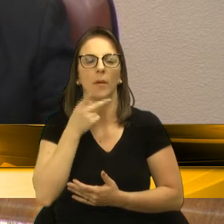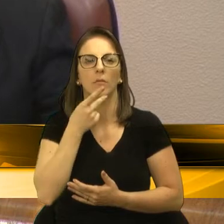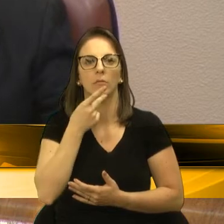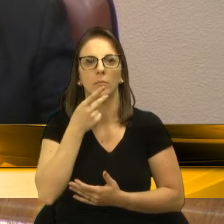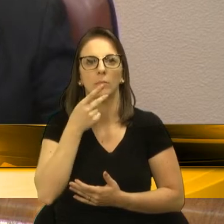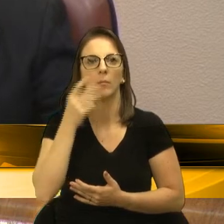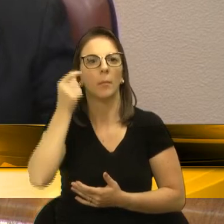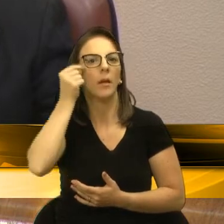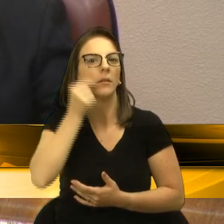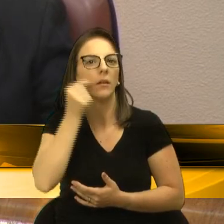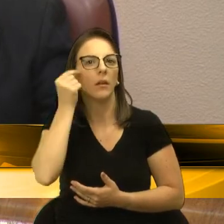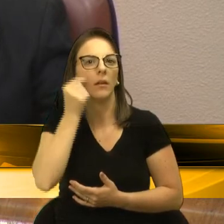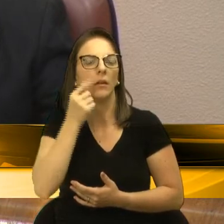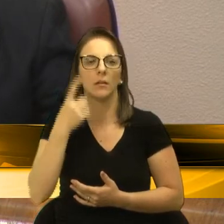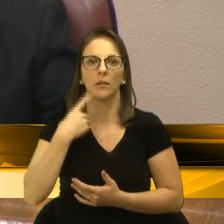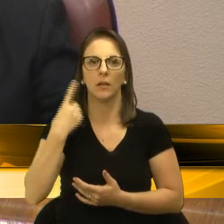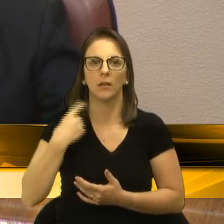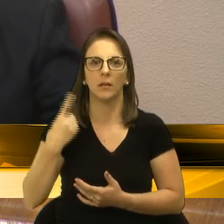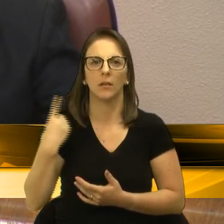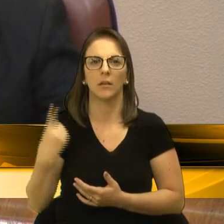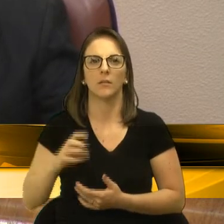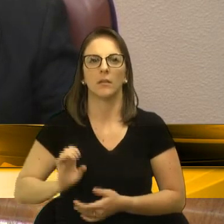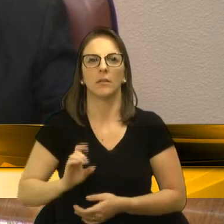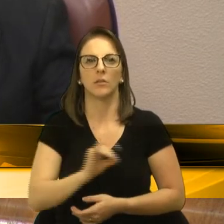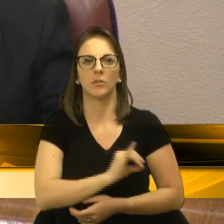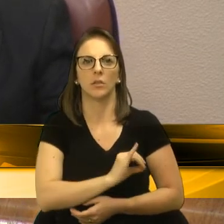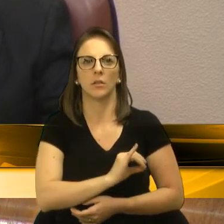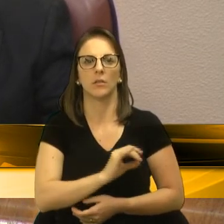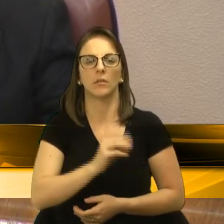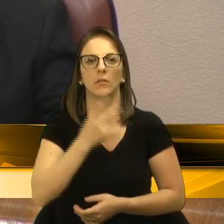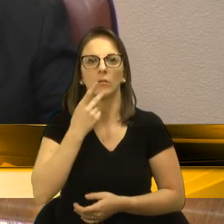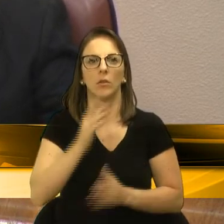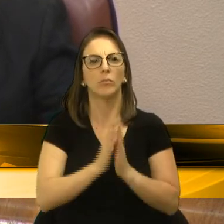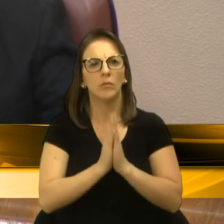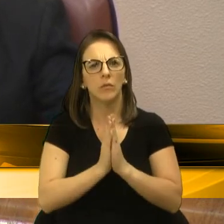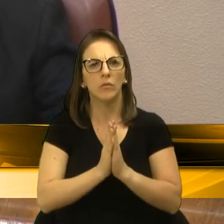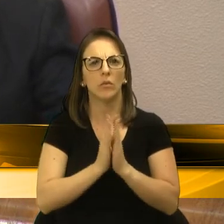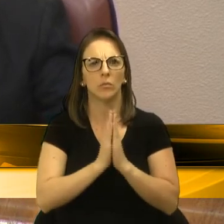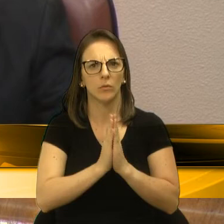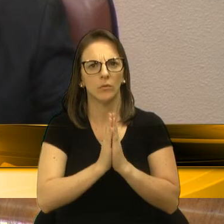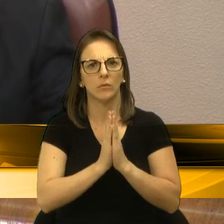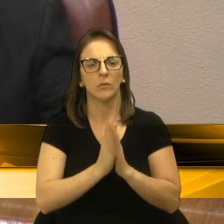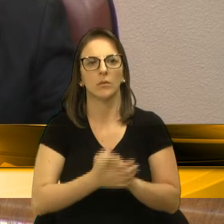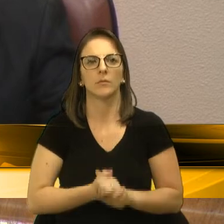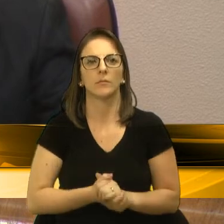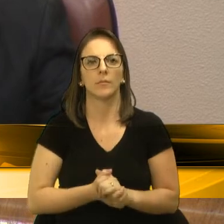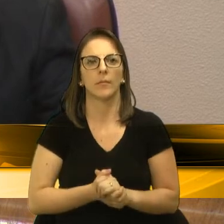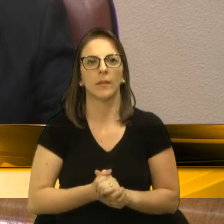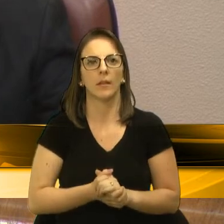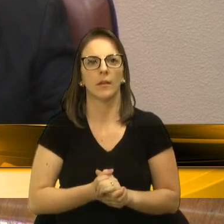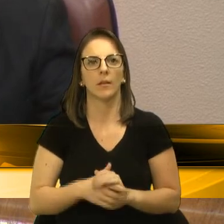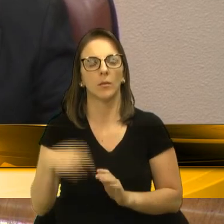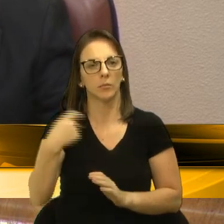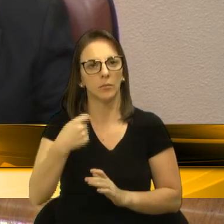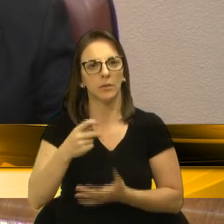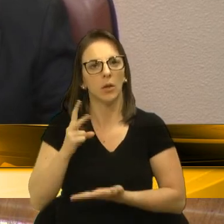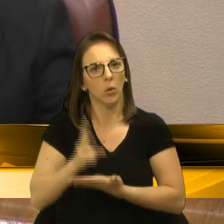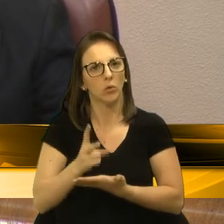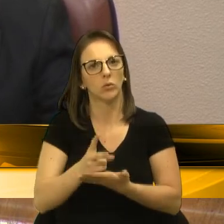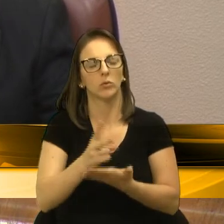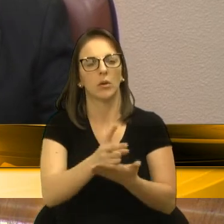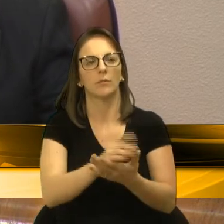Pereira de Souza, presidente Flávio Cassina, PTB. Por favor, pessoal, por favor, vamos dar seguimento ao nosso